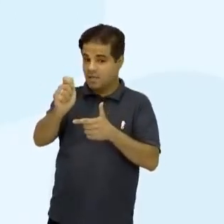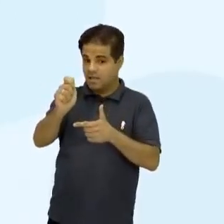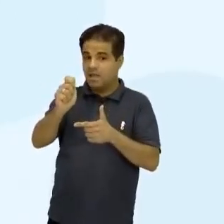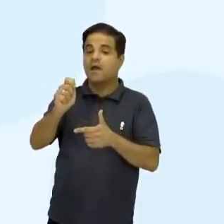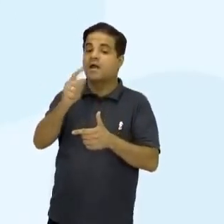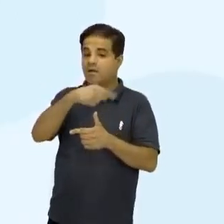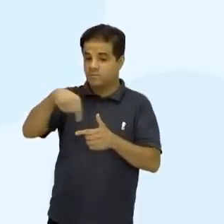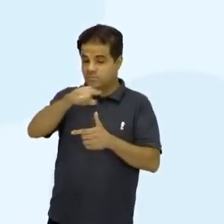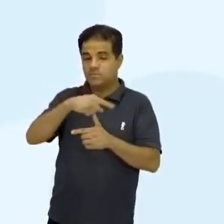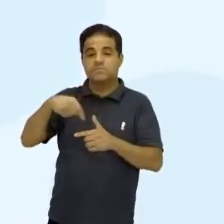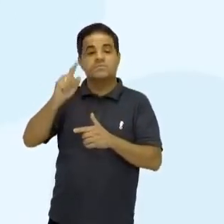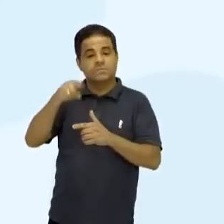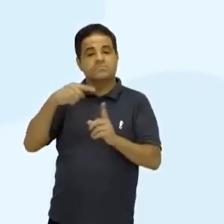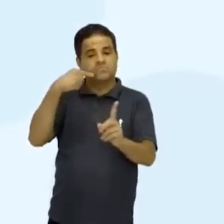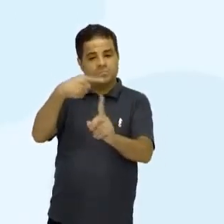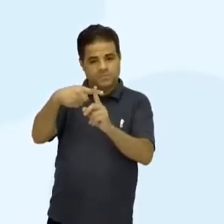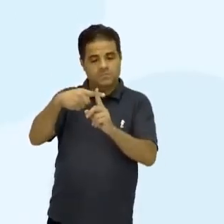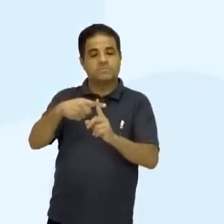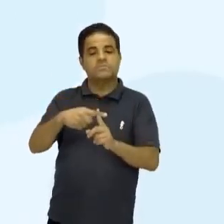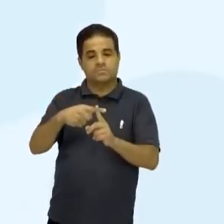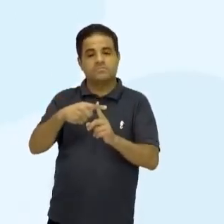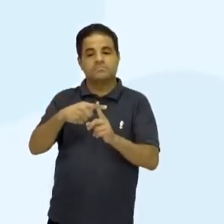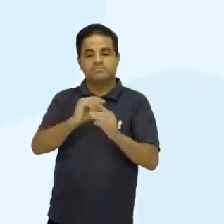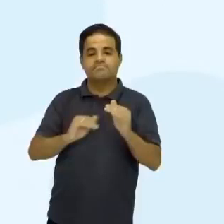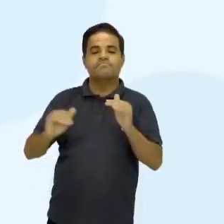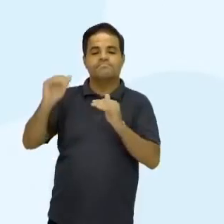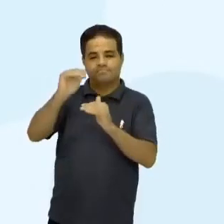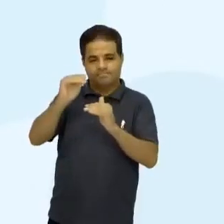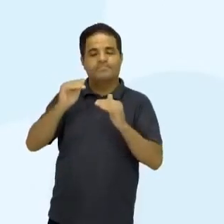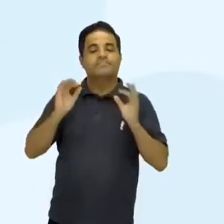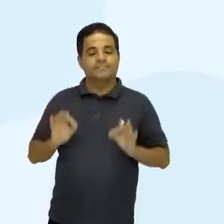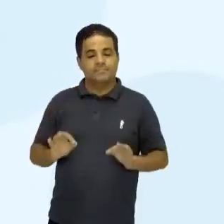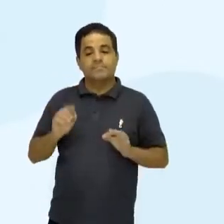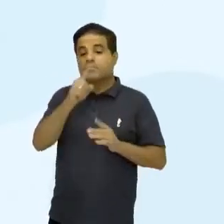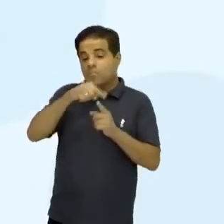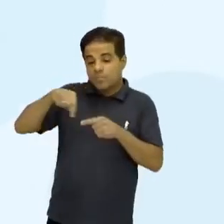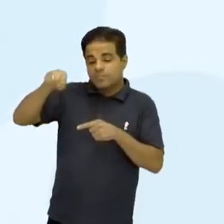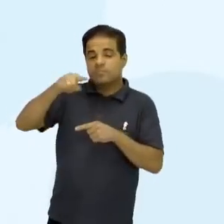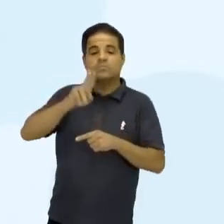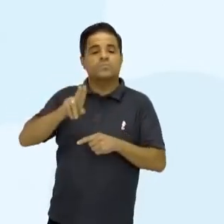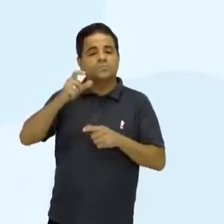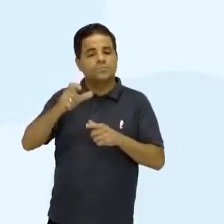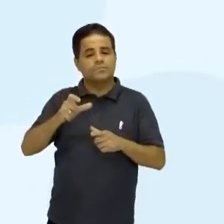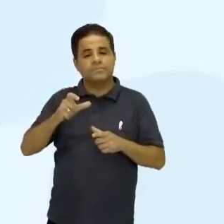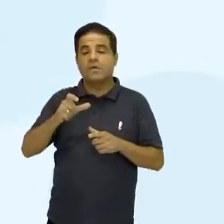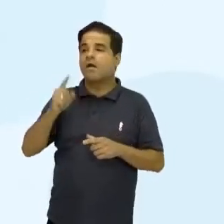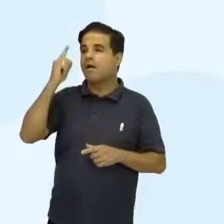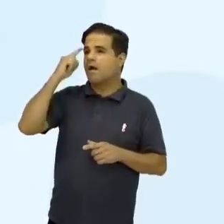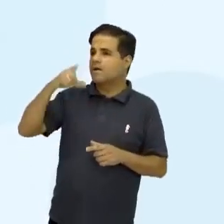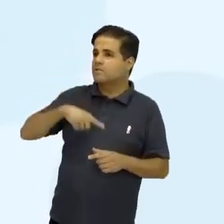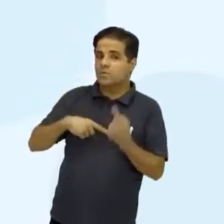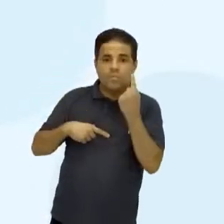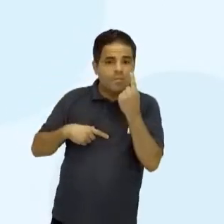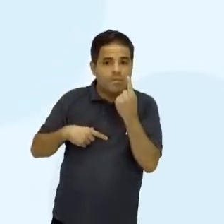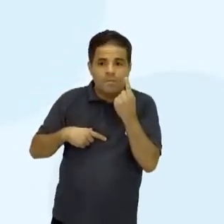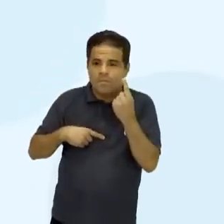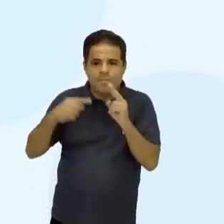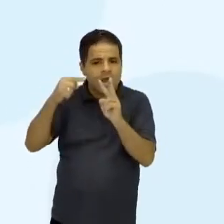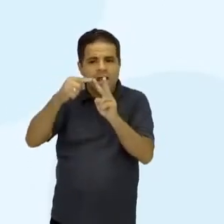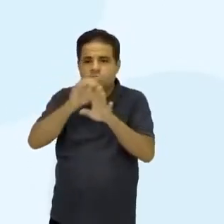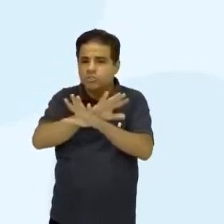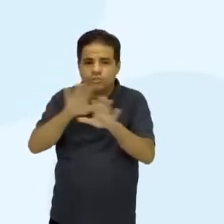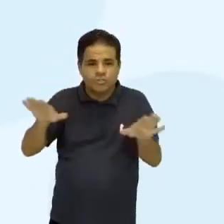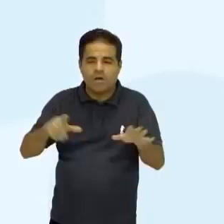é o nosso coeficiente, é positivo, então tá para cima. Muito bem. Onde cruza o eixo X? Opa, só tem uma raiz.